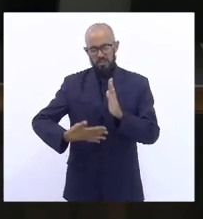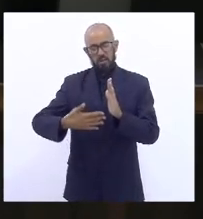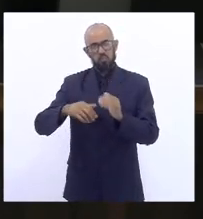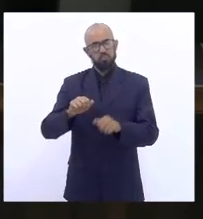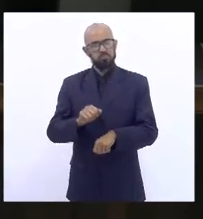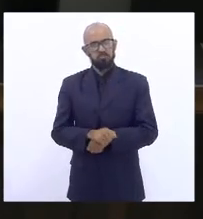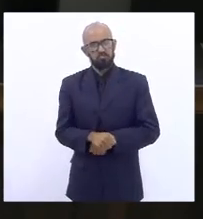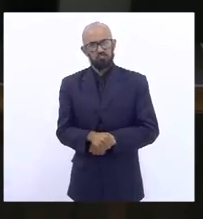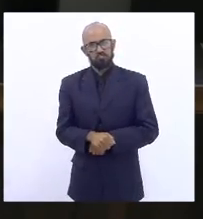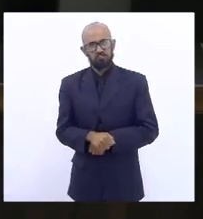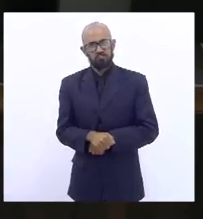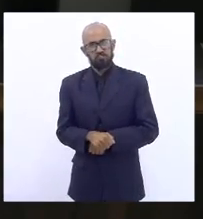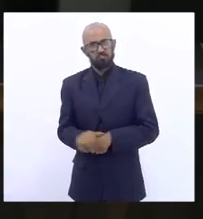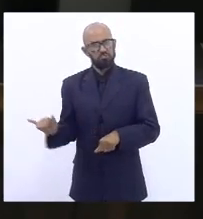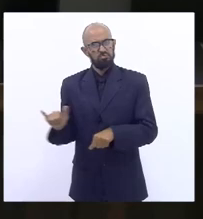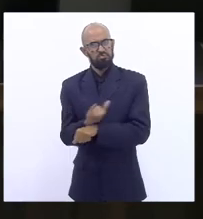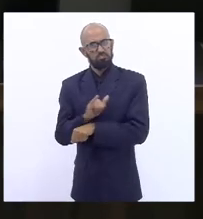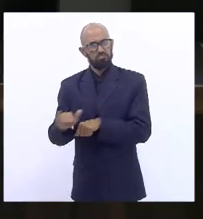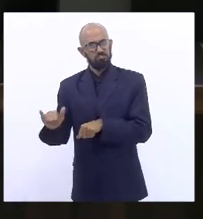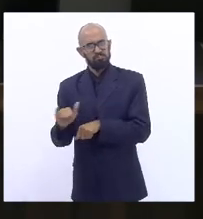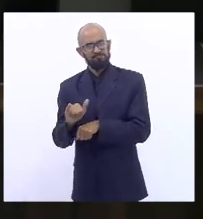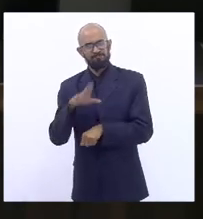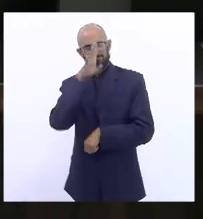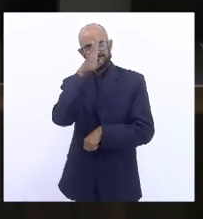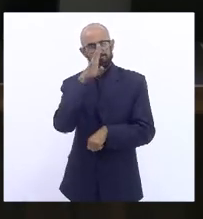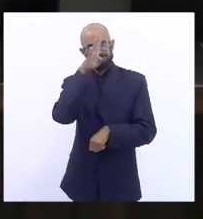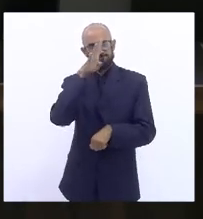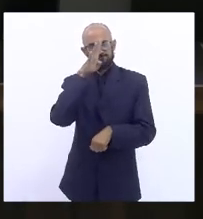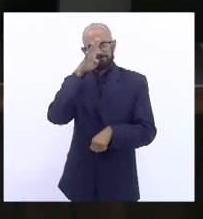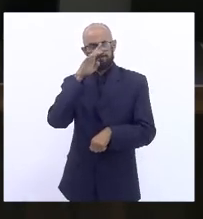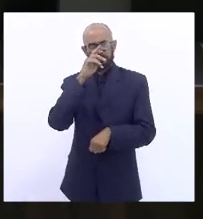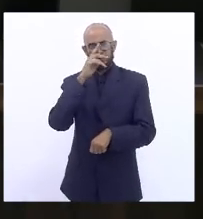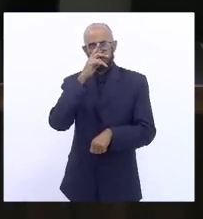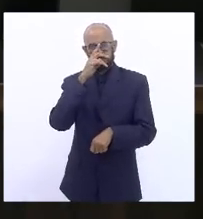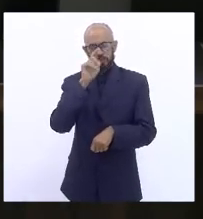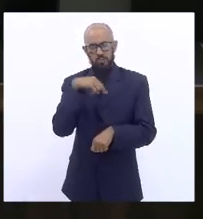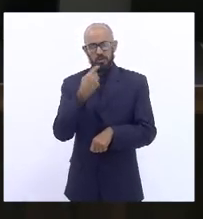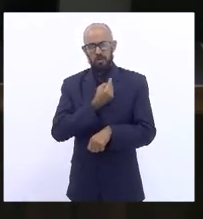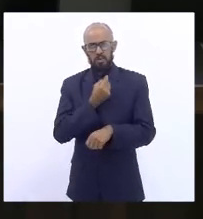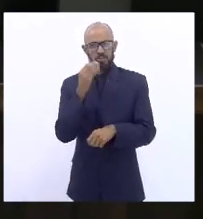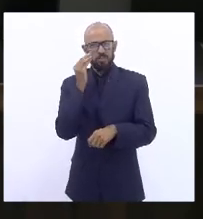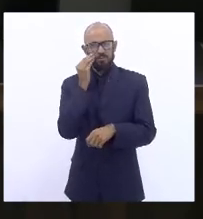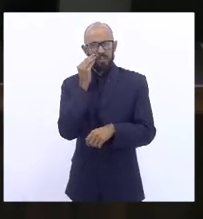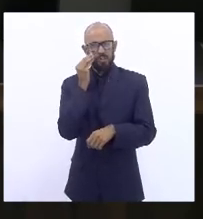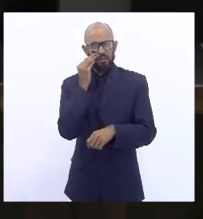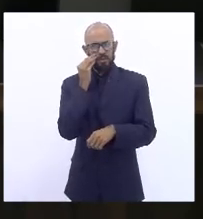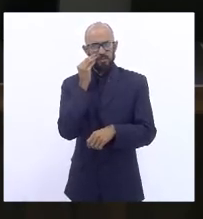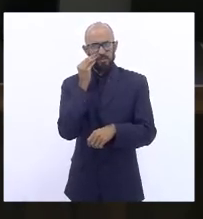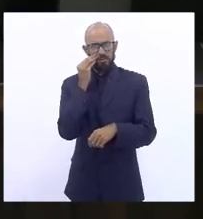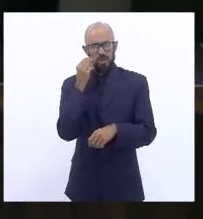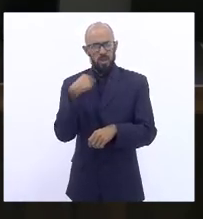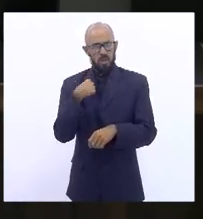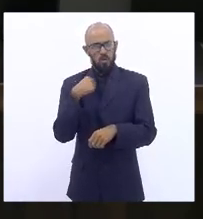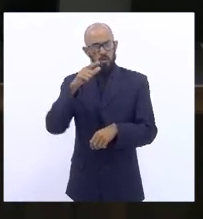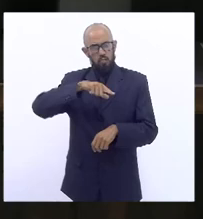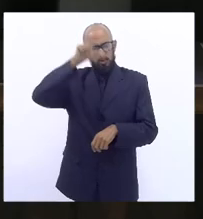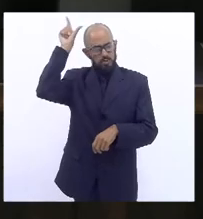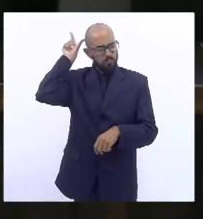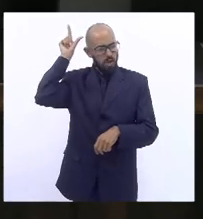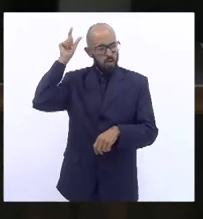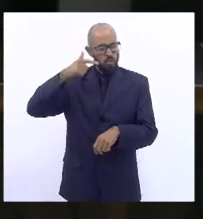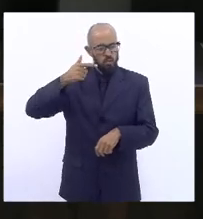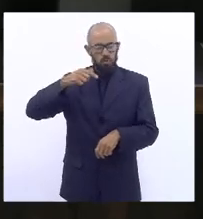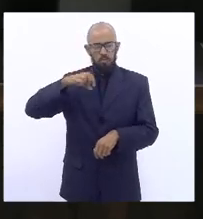curso, uma improvisação absurda, assustadora, e nós estamos aqui tentando enfrentar, eu, Luiz Paulo, outros deputados,